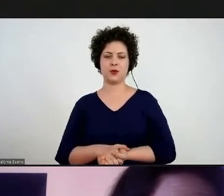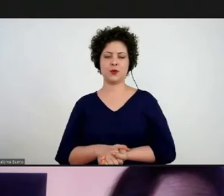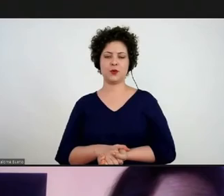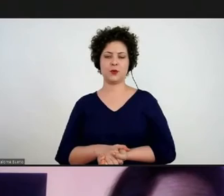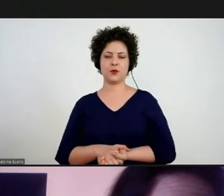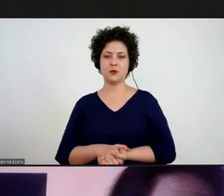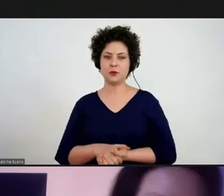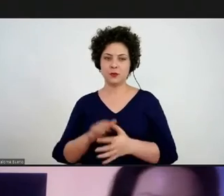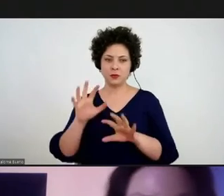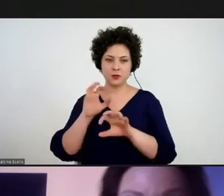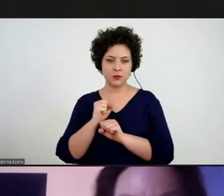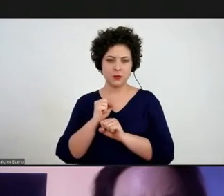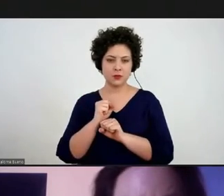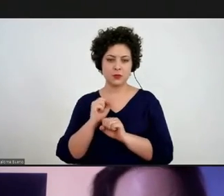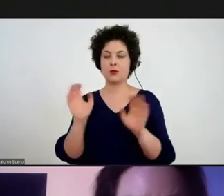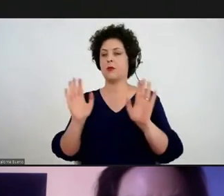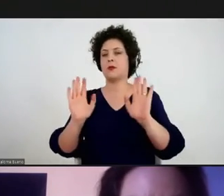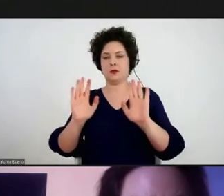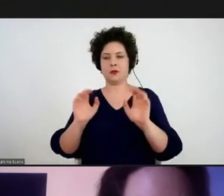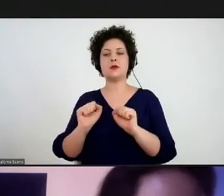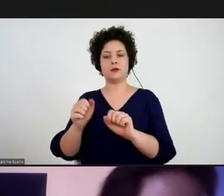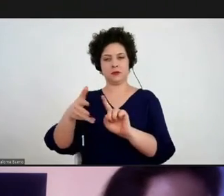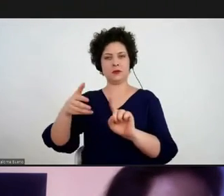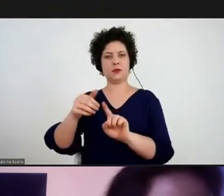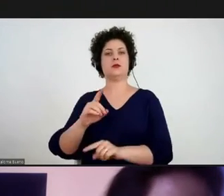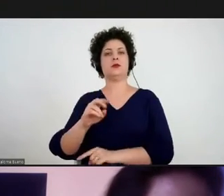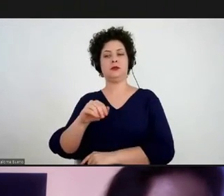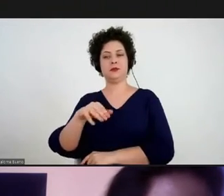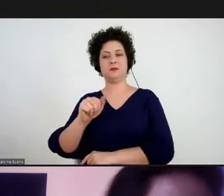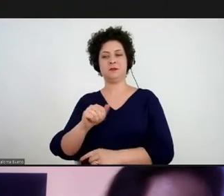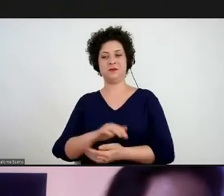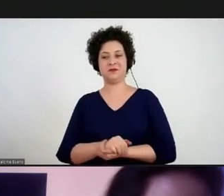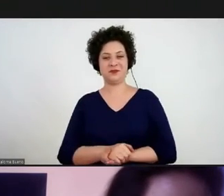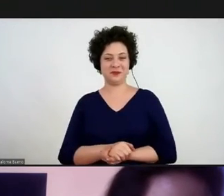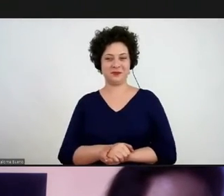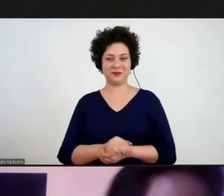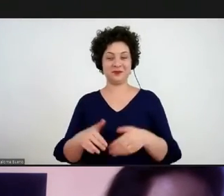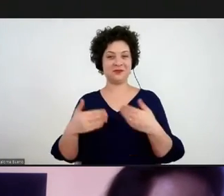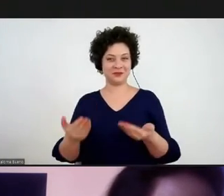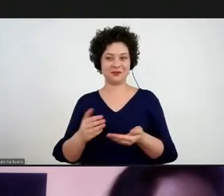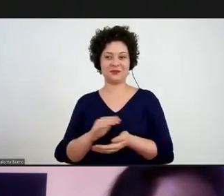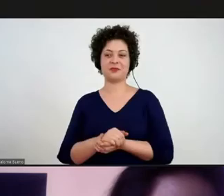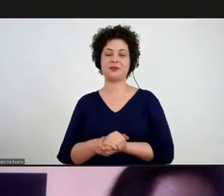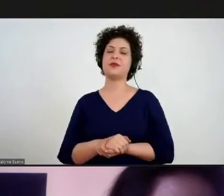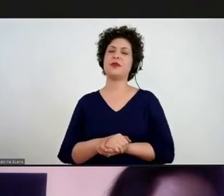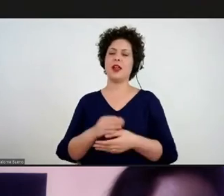Moema caiu? Não. Pode falar, Adriana. Tá bem. Então,